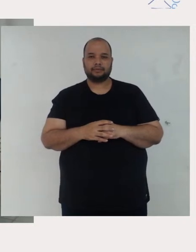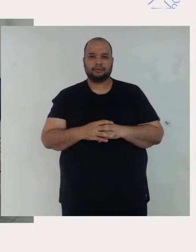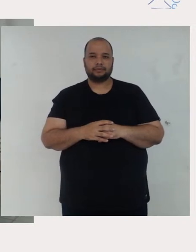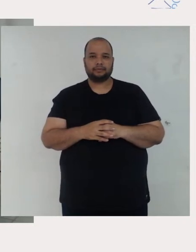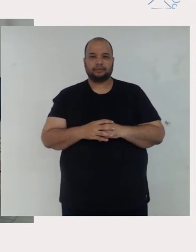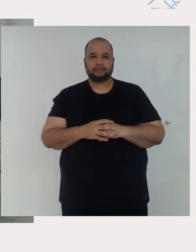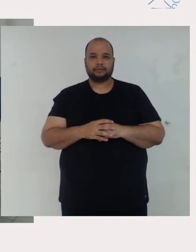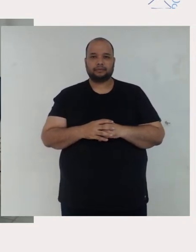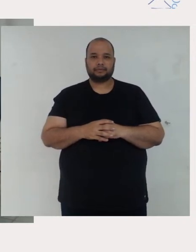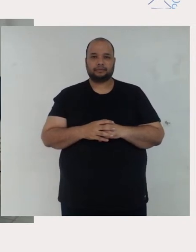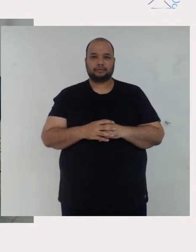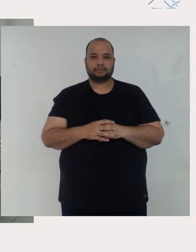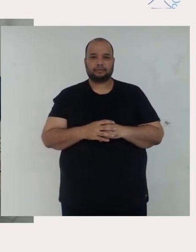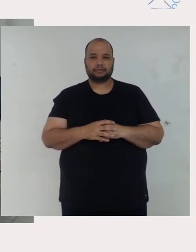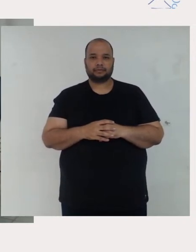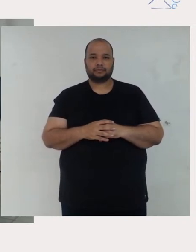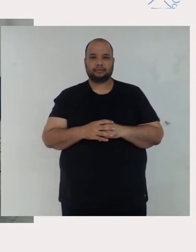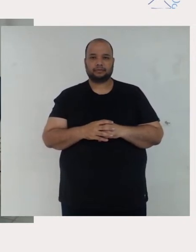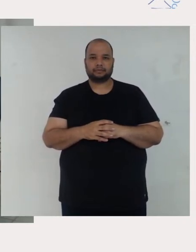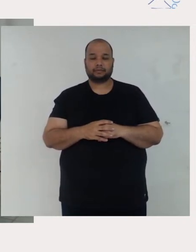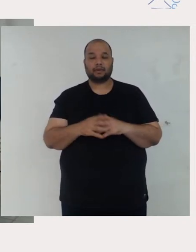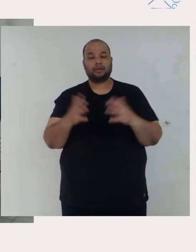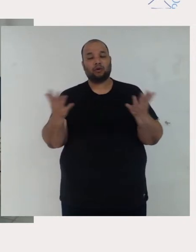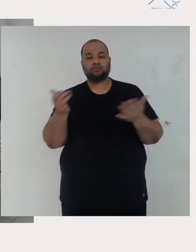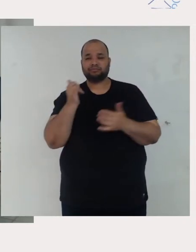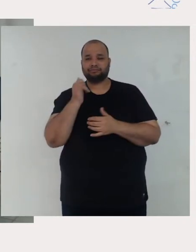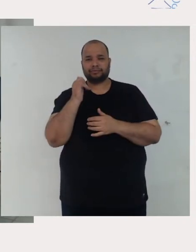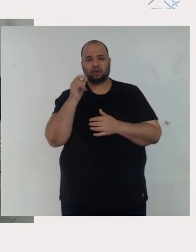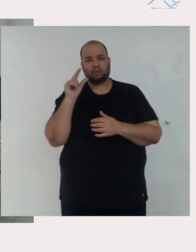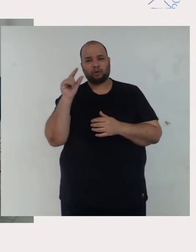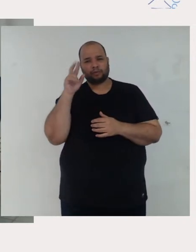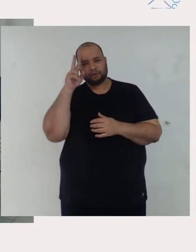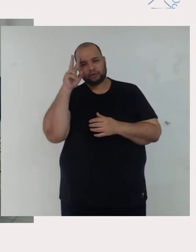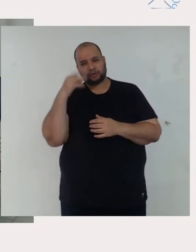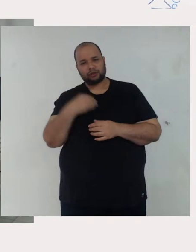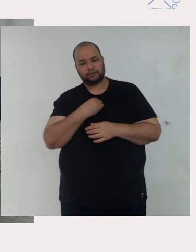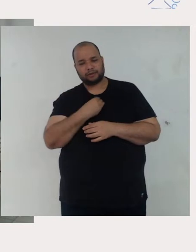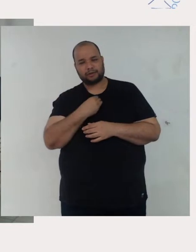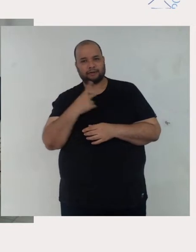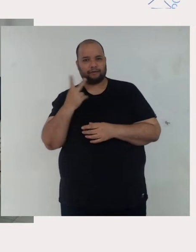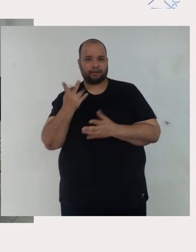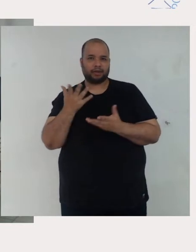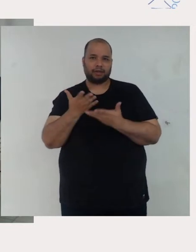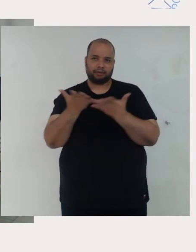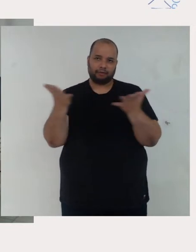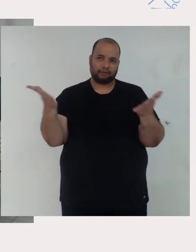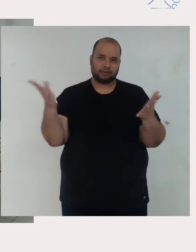Então eu queria só dar essa pequena introdução, né, agradecer, né,